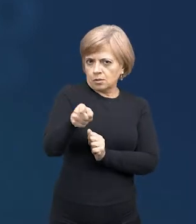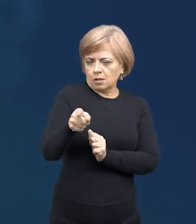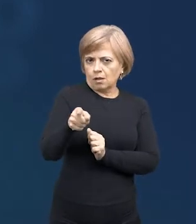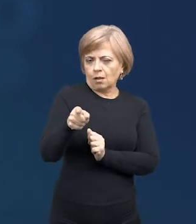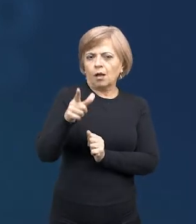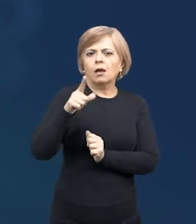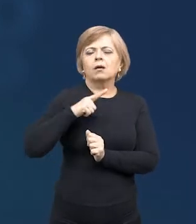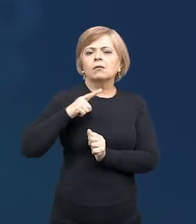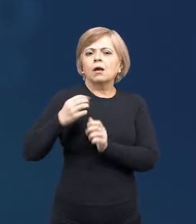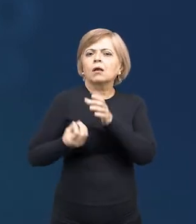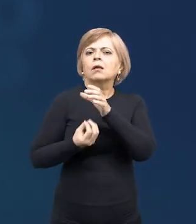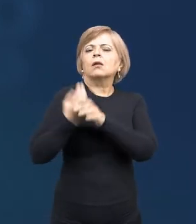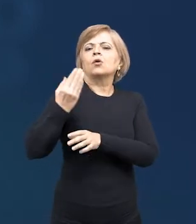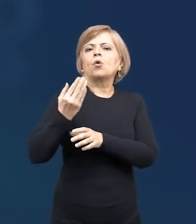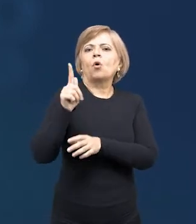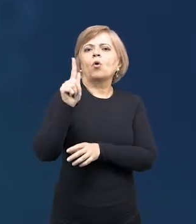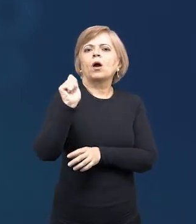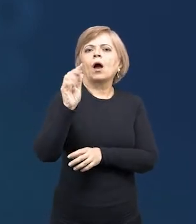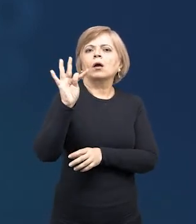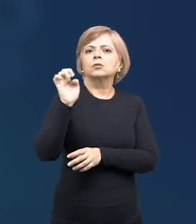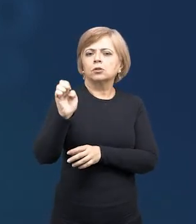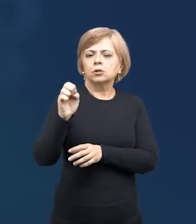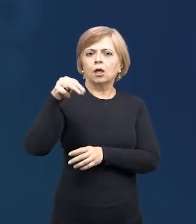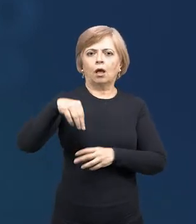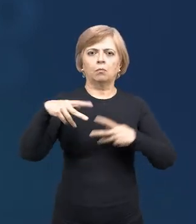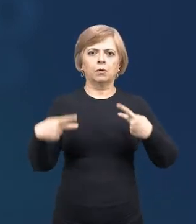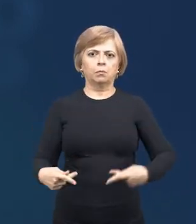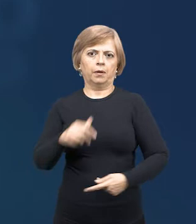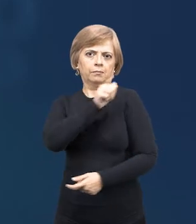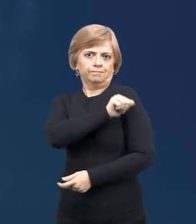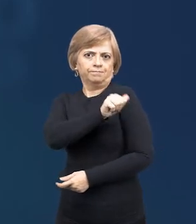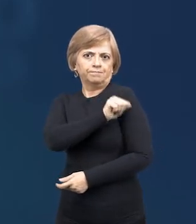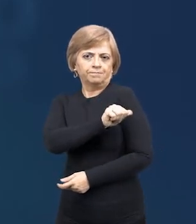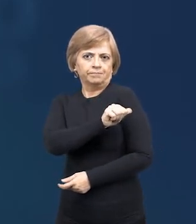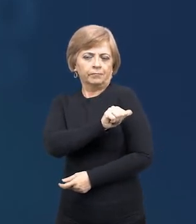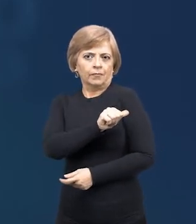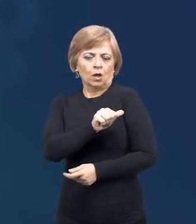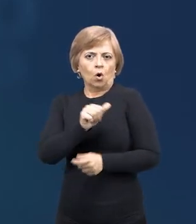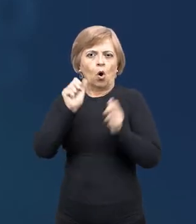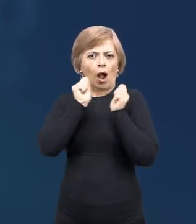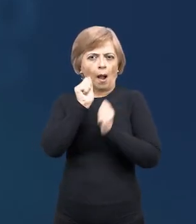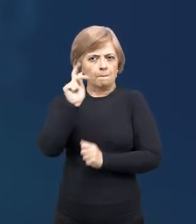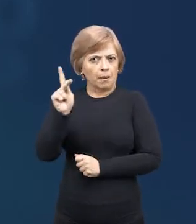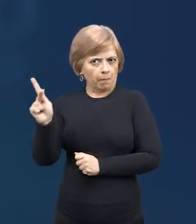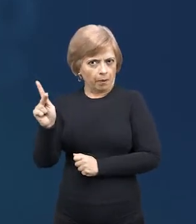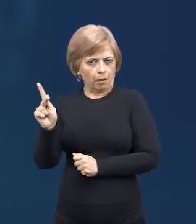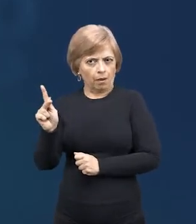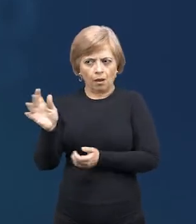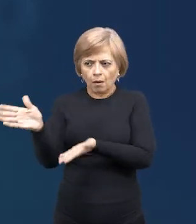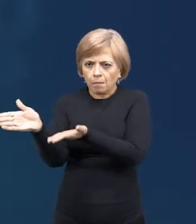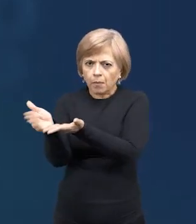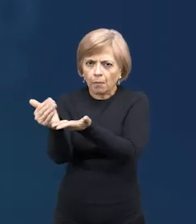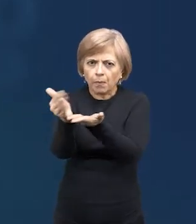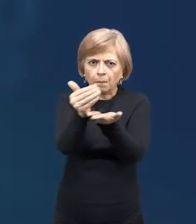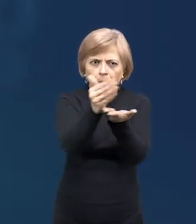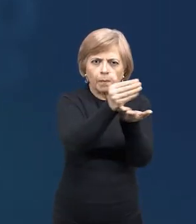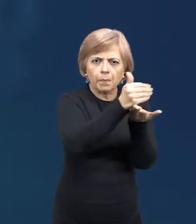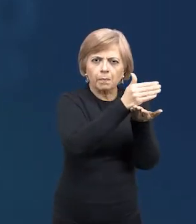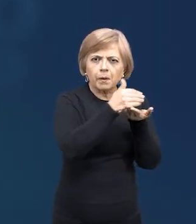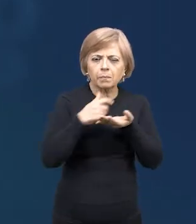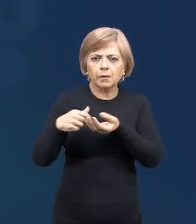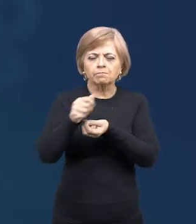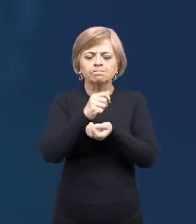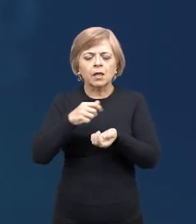com o GAT-MPRJ. O aplicativo coleta dados de membros e servidores com o objetivo